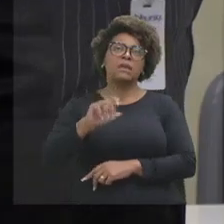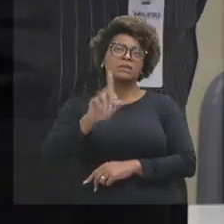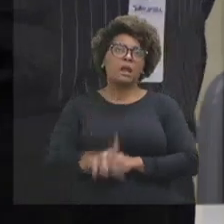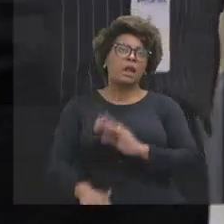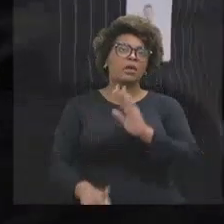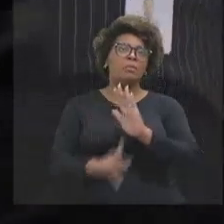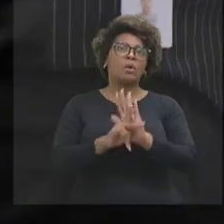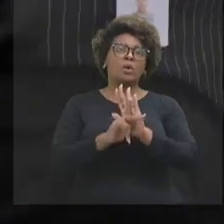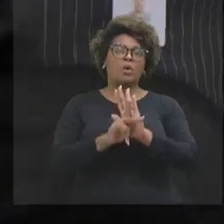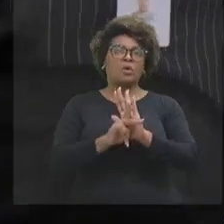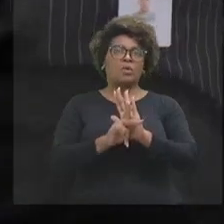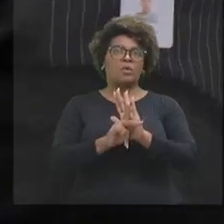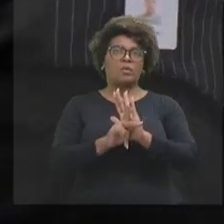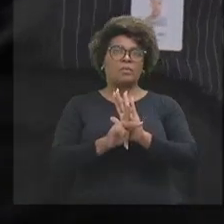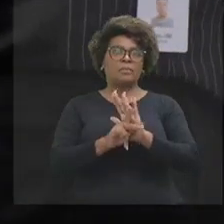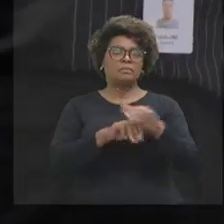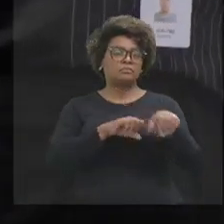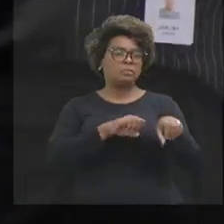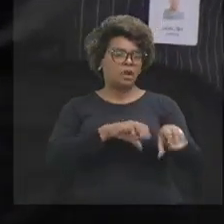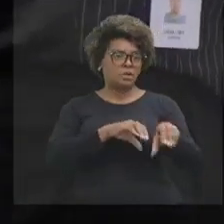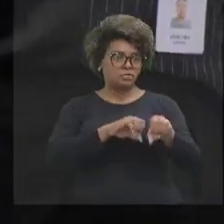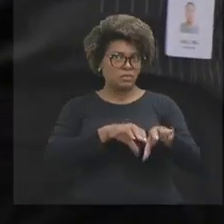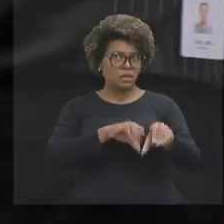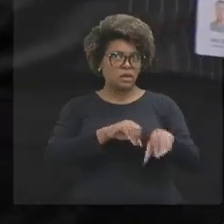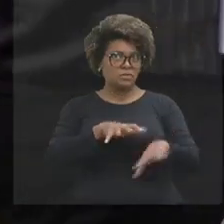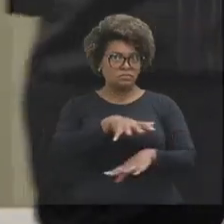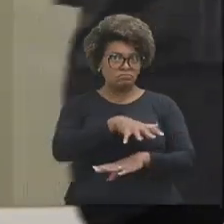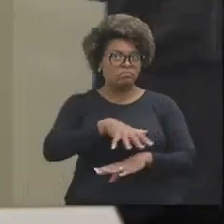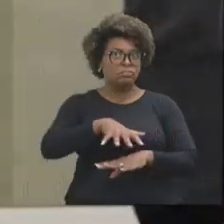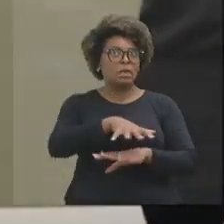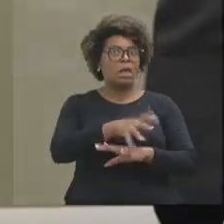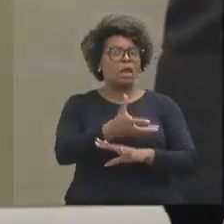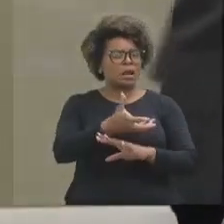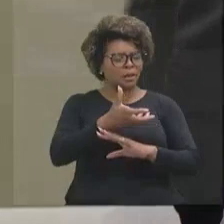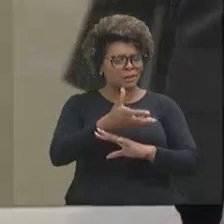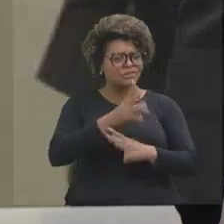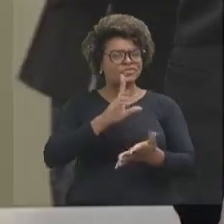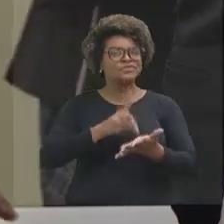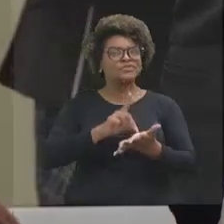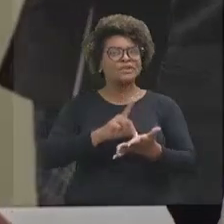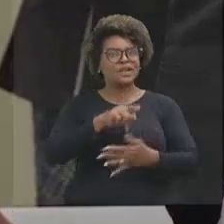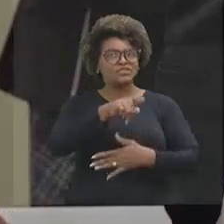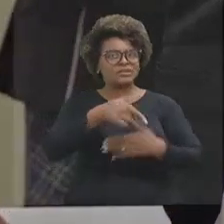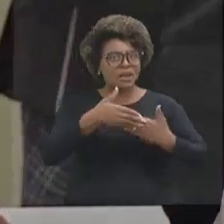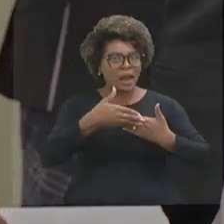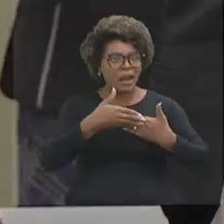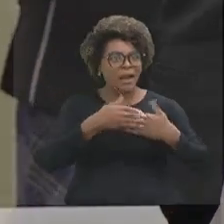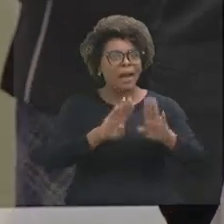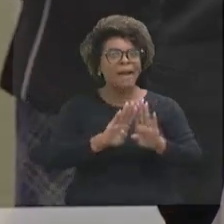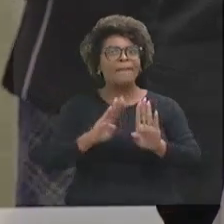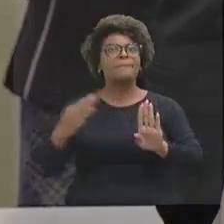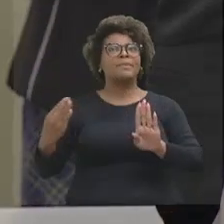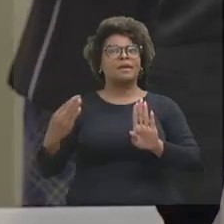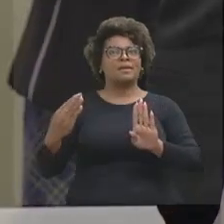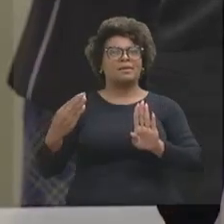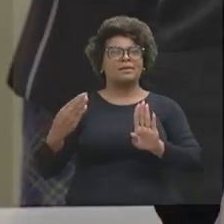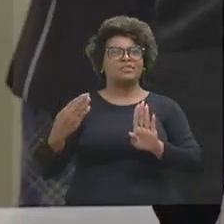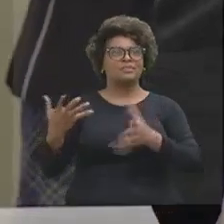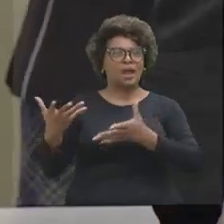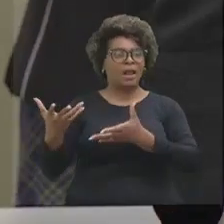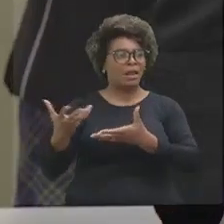entidade é da educação a gente gostaria muito que lá continuasse com porta aberta né E